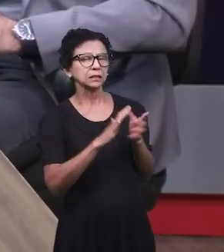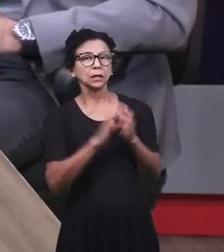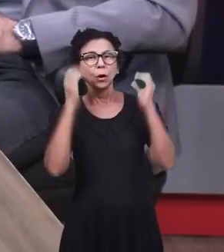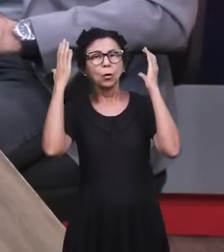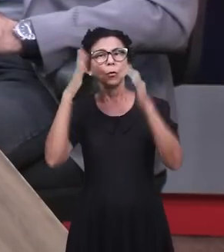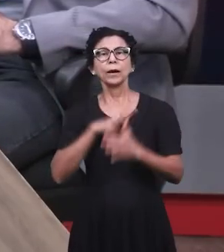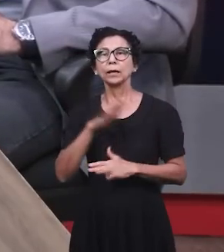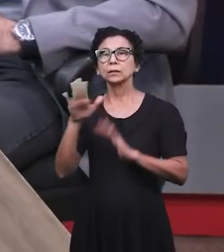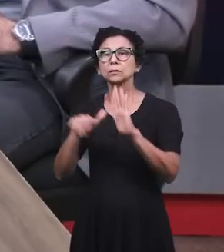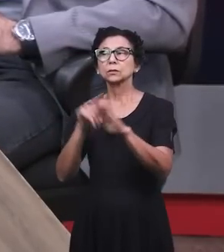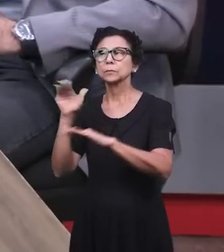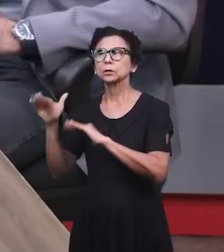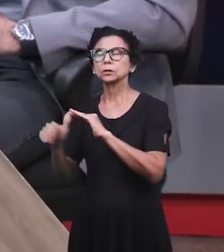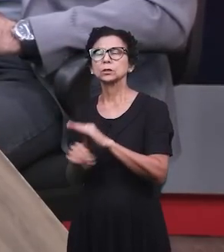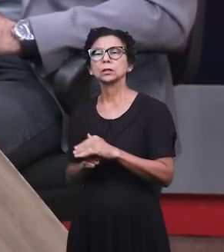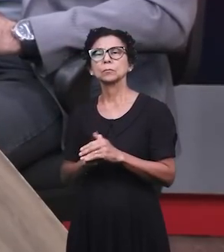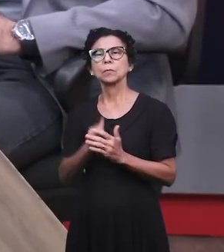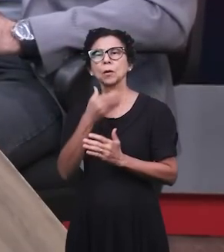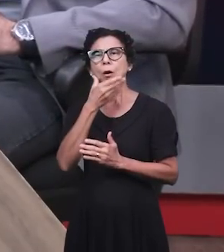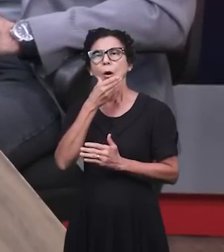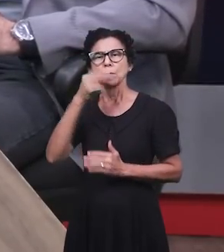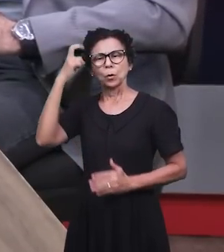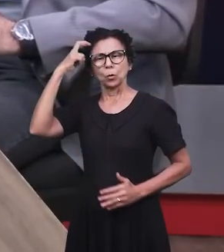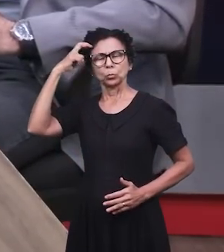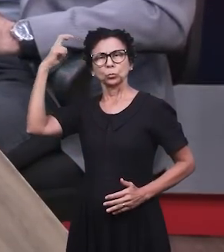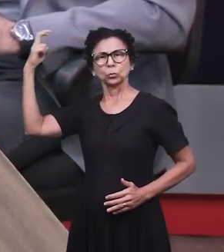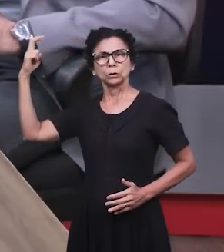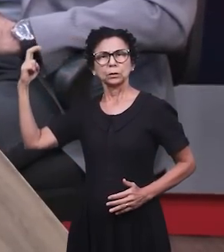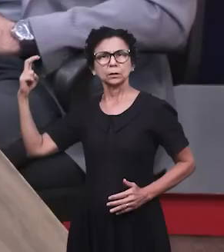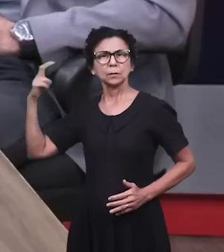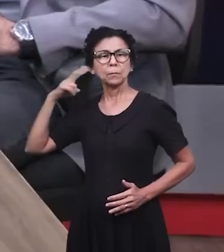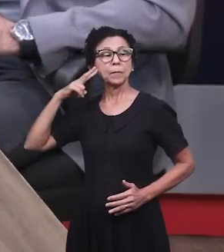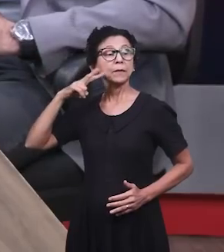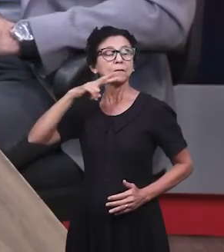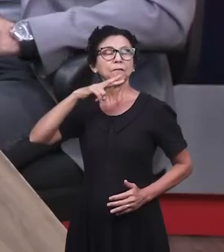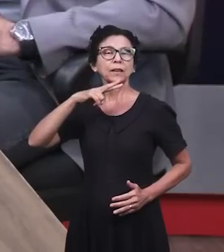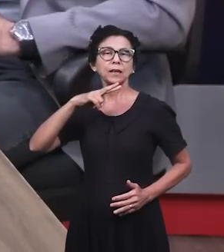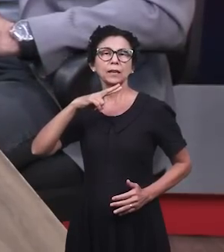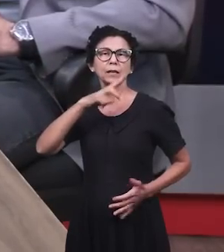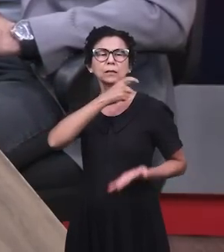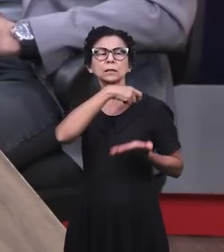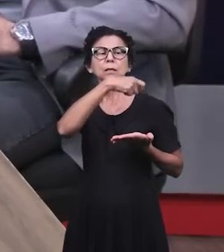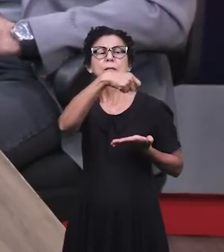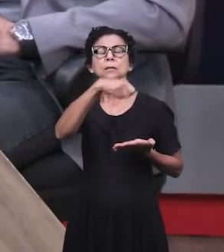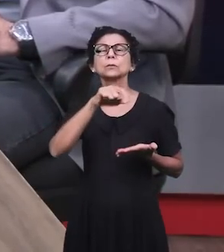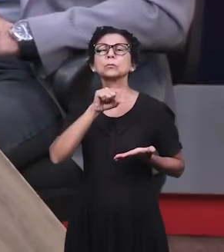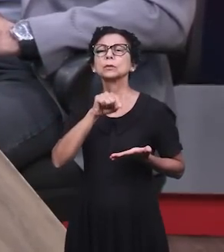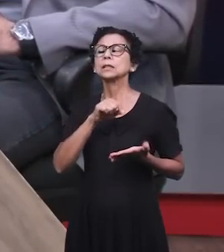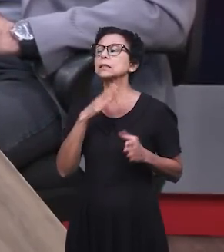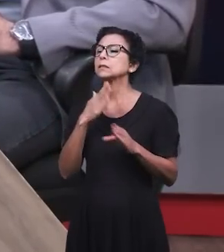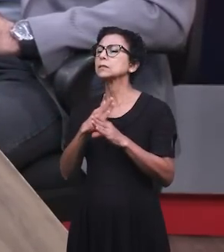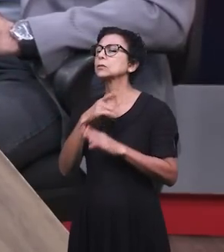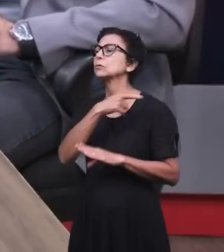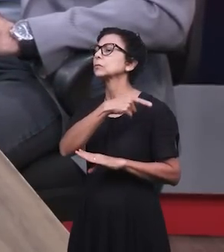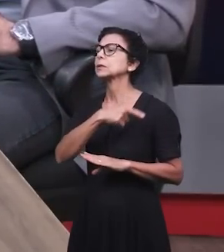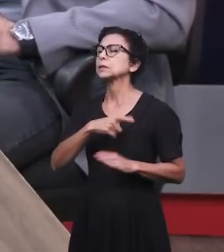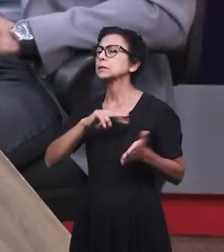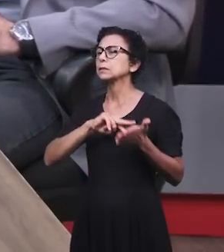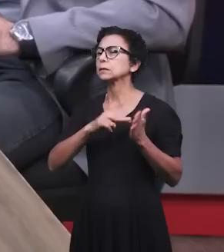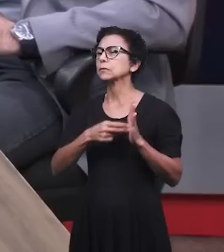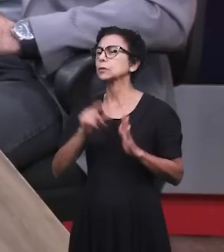nas línguas, né, e não conseguiram. Agora, tinha algo escrito. Havia algo escrito. O que significa